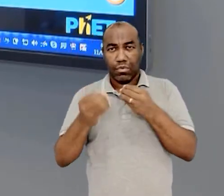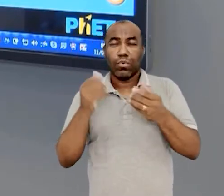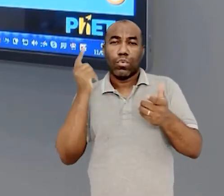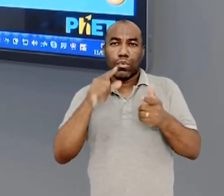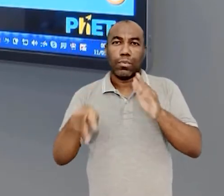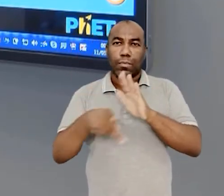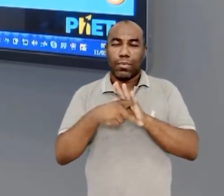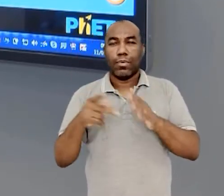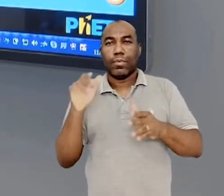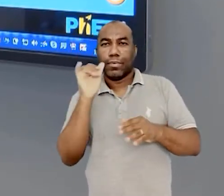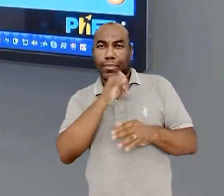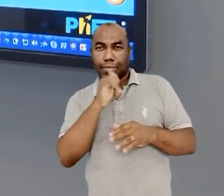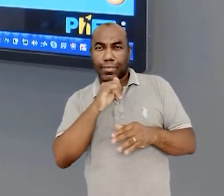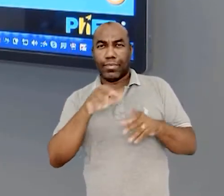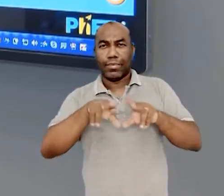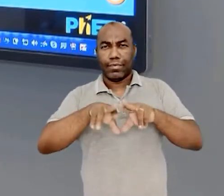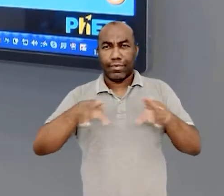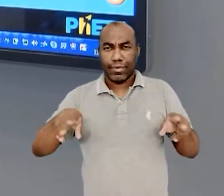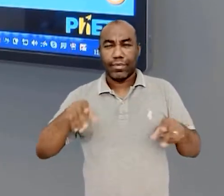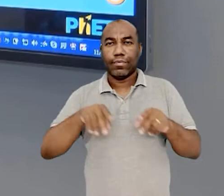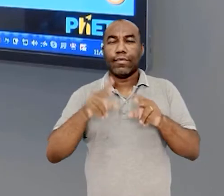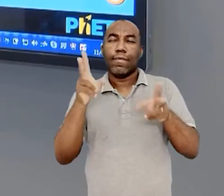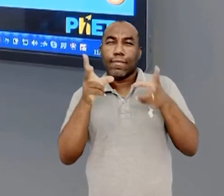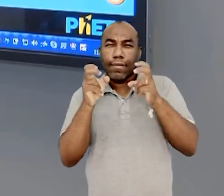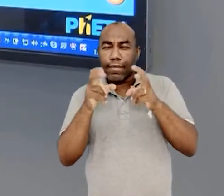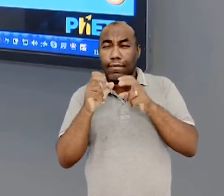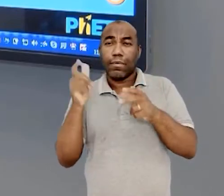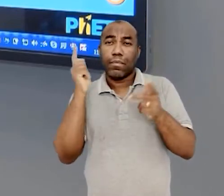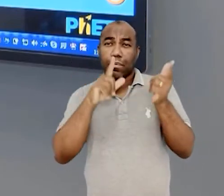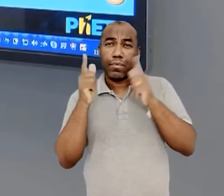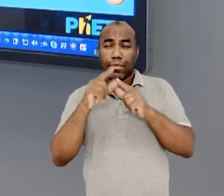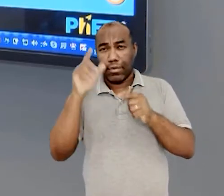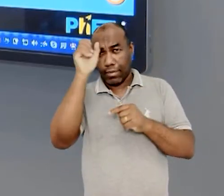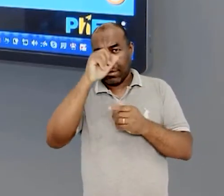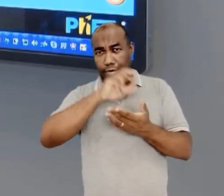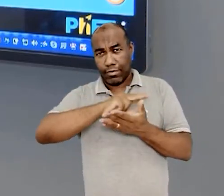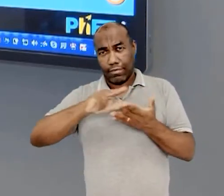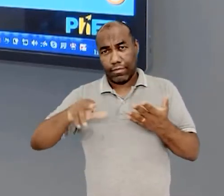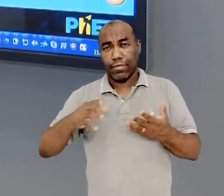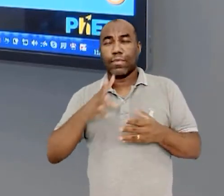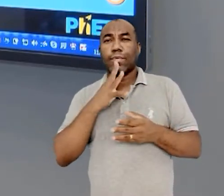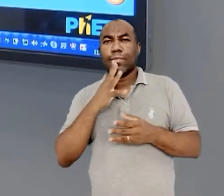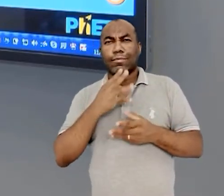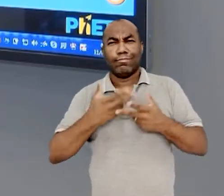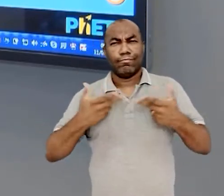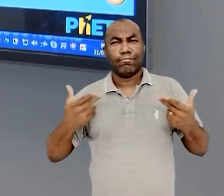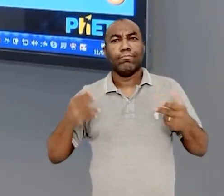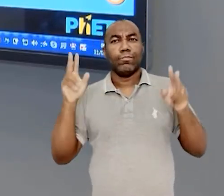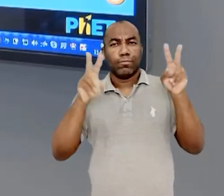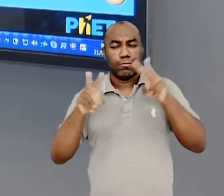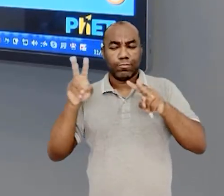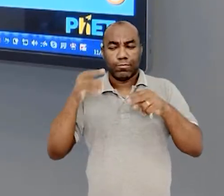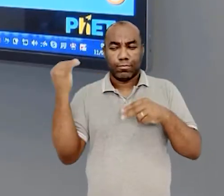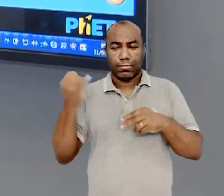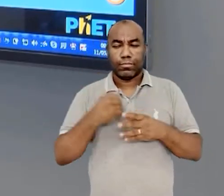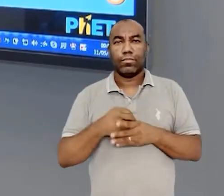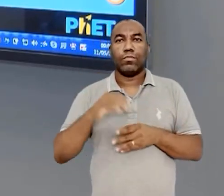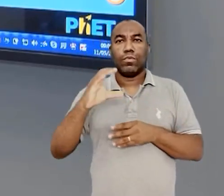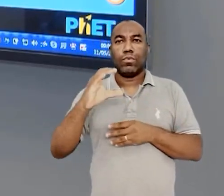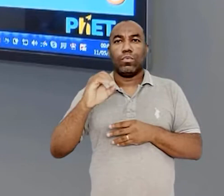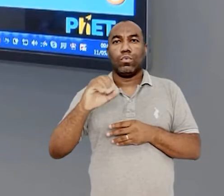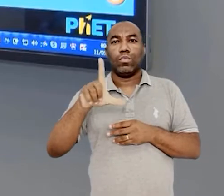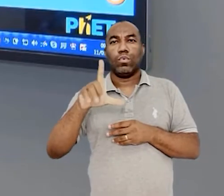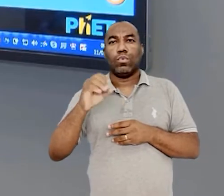da eletrônica propriamente dito, porque isso aqui vai te possibilitar muitos conhecimentos. Então eu chamo a atenção para o PET colorado, é